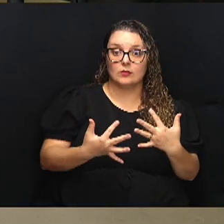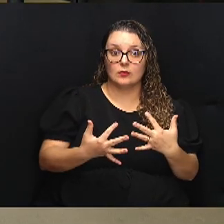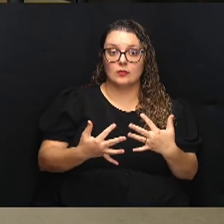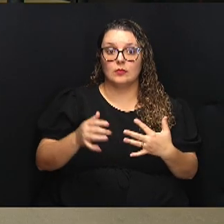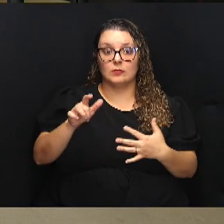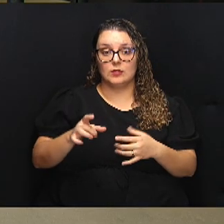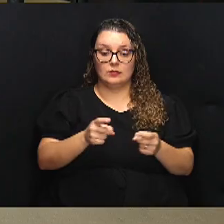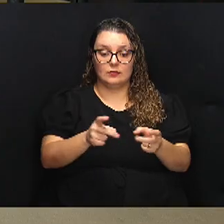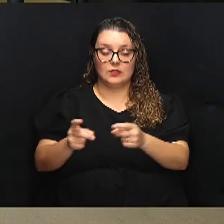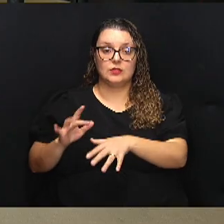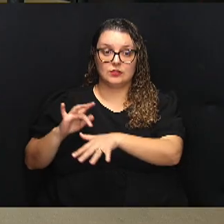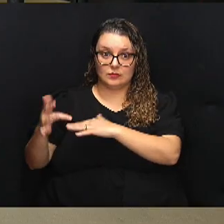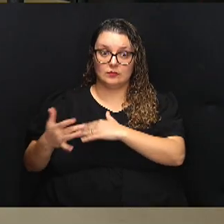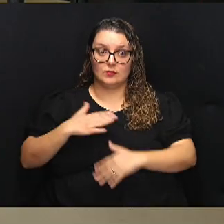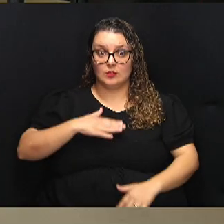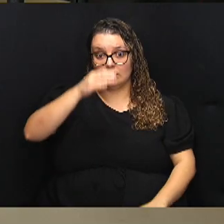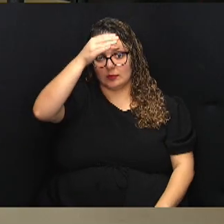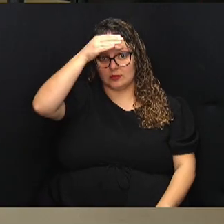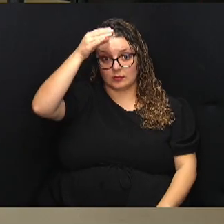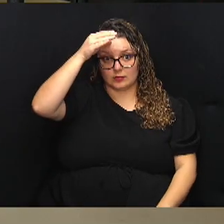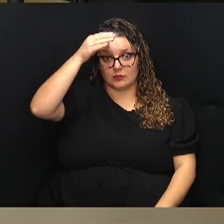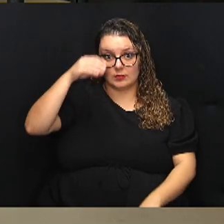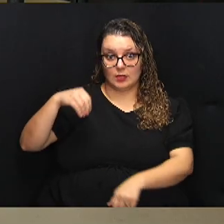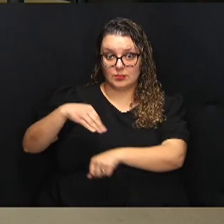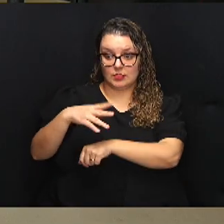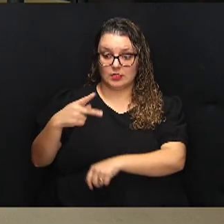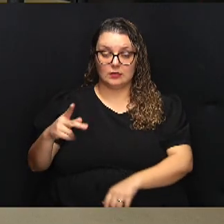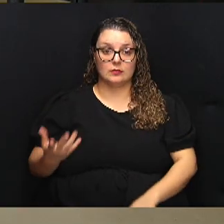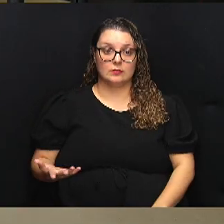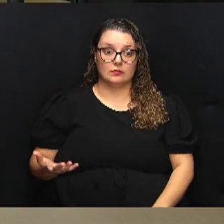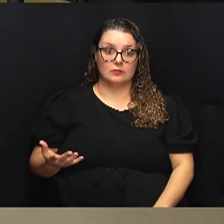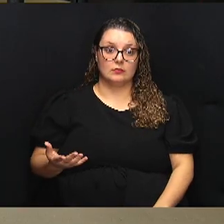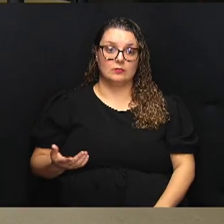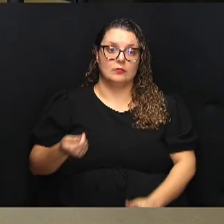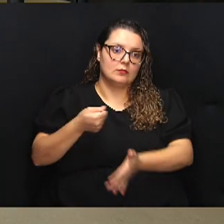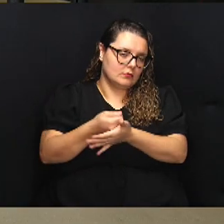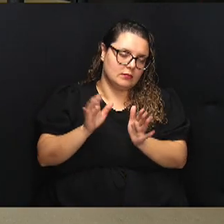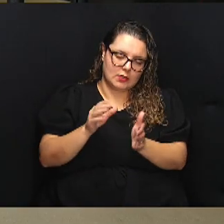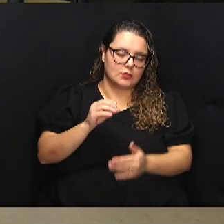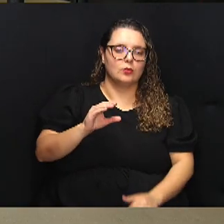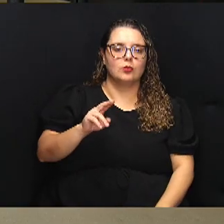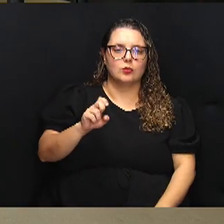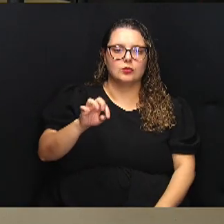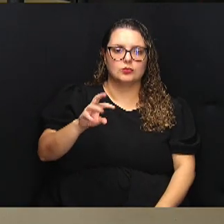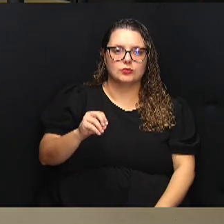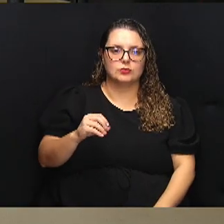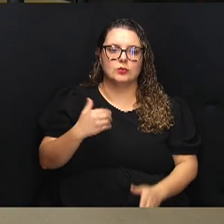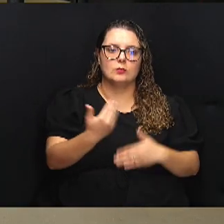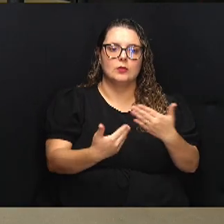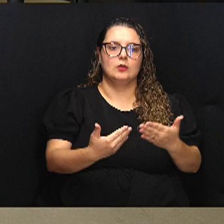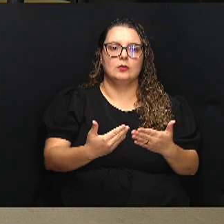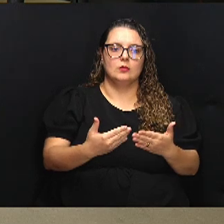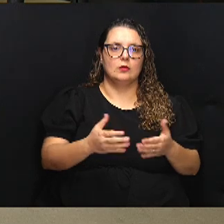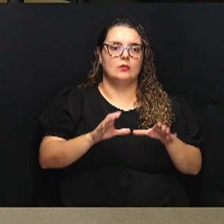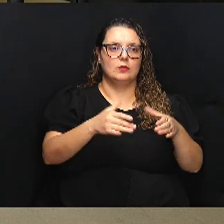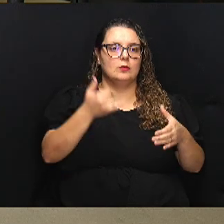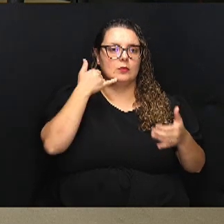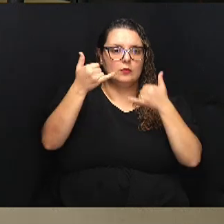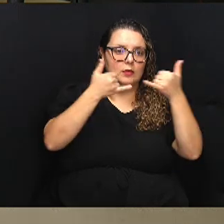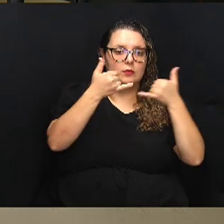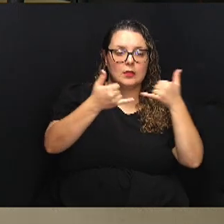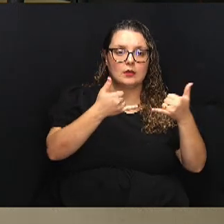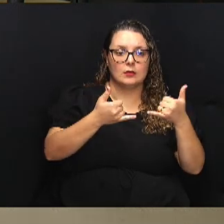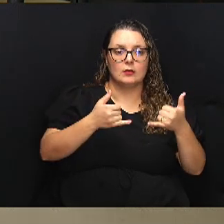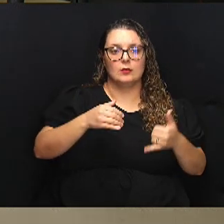mídia, meu cliente que vende mídia, eu pego a indicação dele. Então pronto, eu já barateei o custo. Uhum. Ao passo que o meu time está ligando o tempo inteiro. Esse